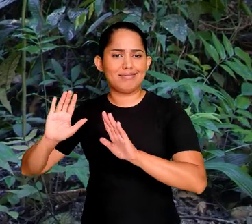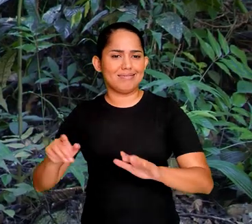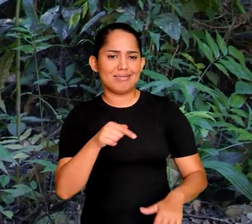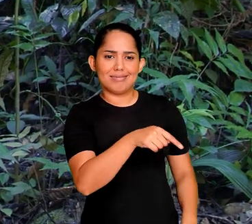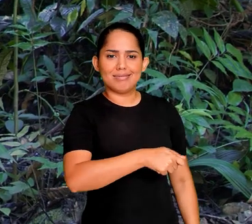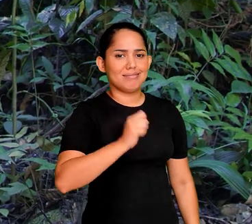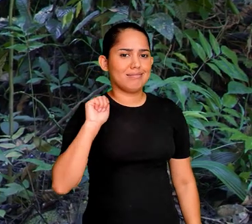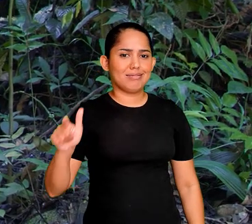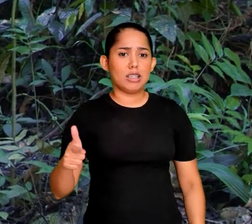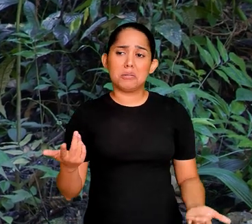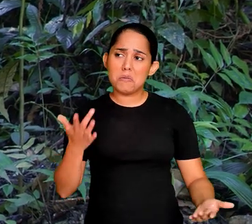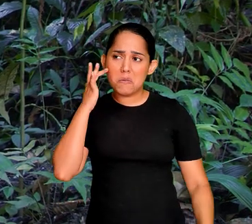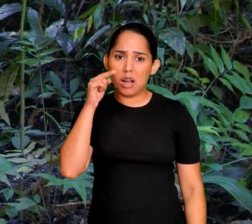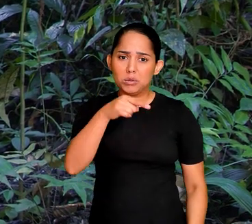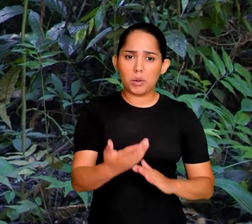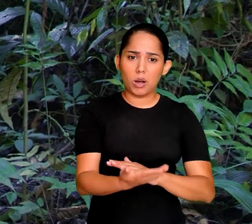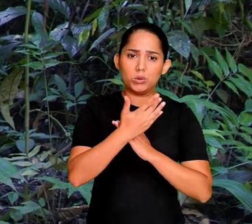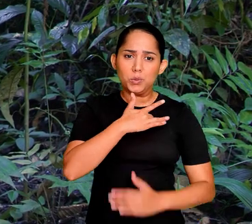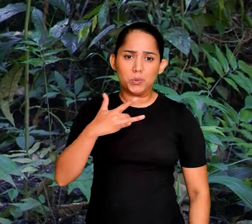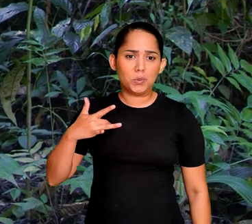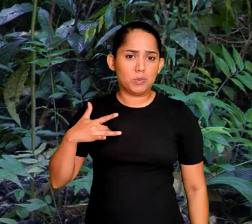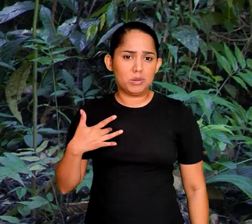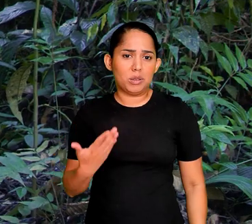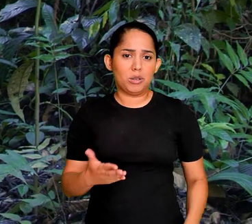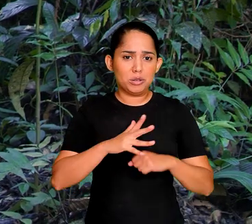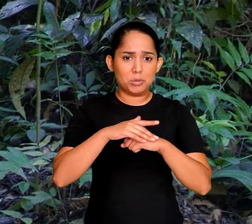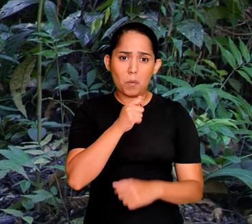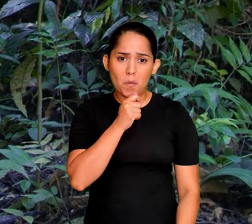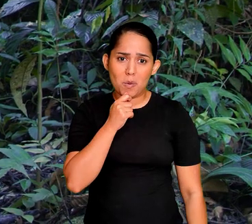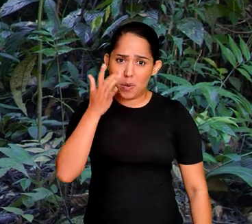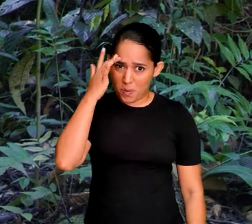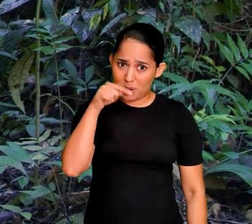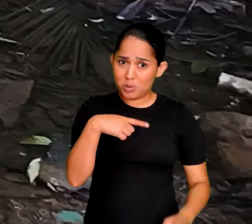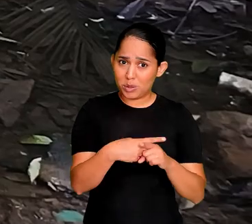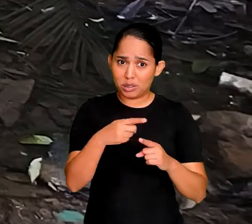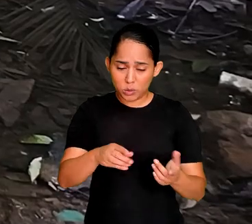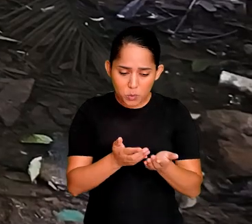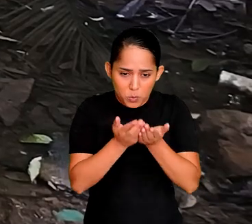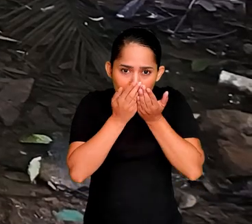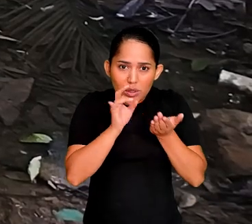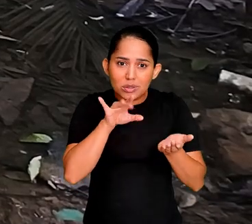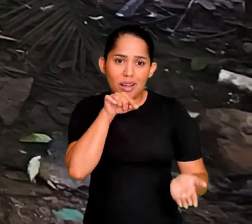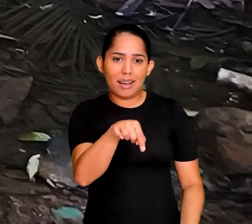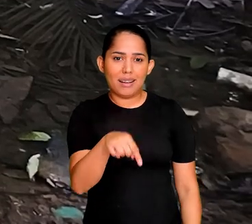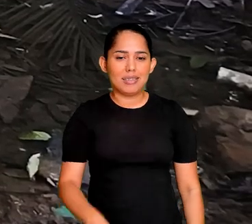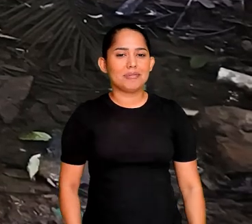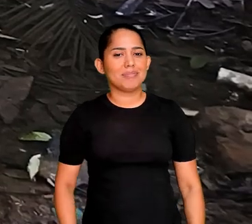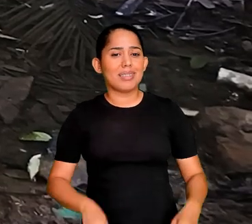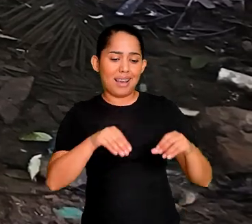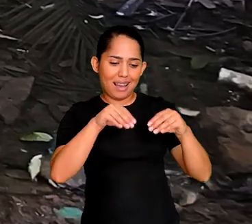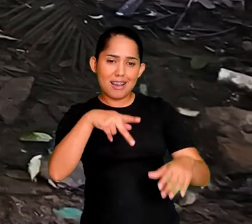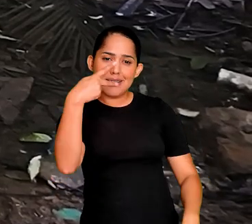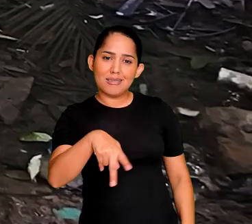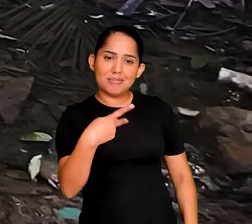Deve ser um dos motivos que a gente não fica doente, viu? Deve ser isso daqui. Eu desconfio que a gente só bebe dessa água. A essência